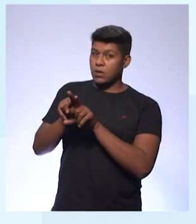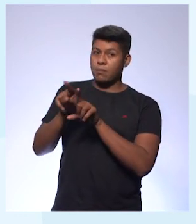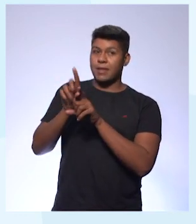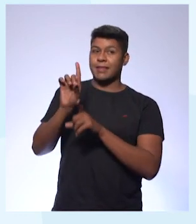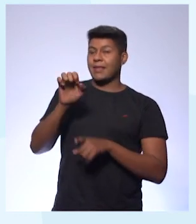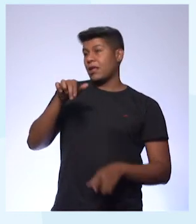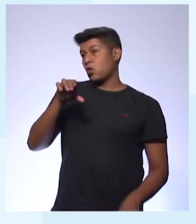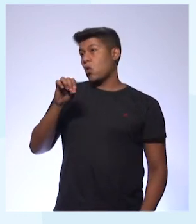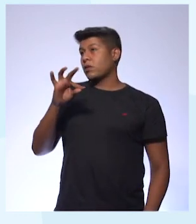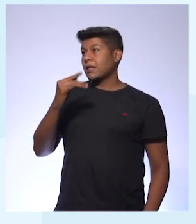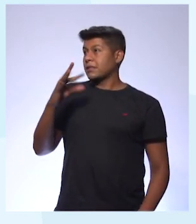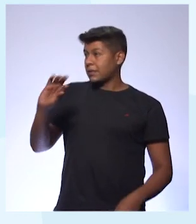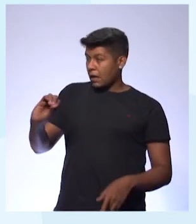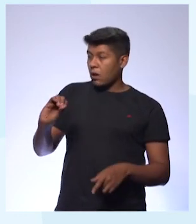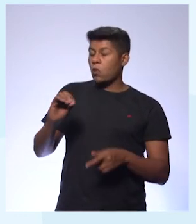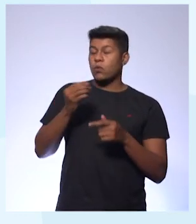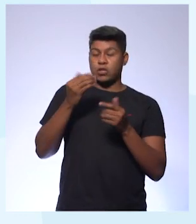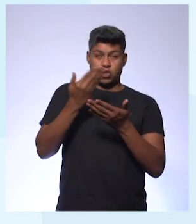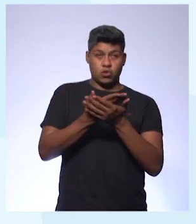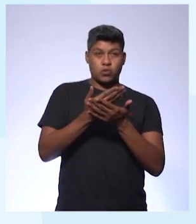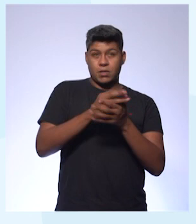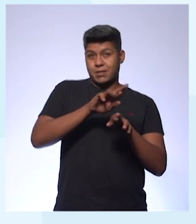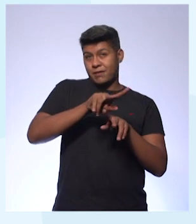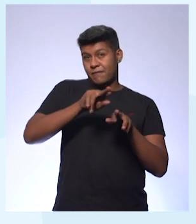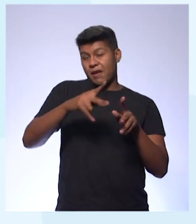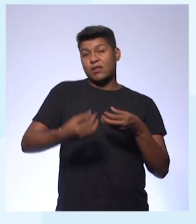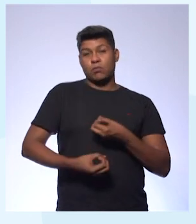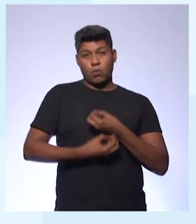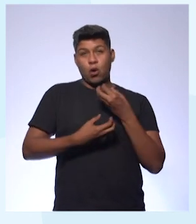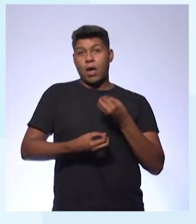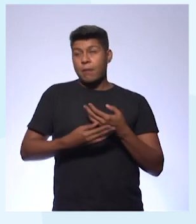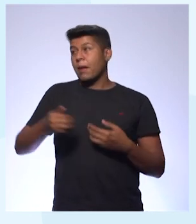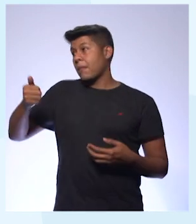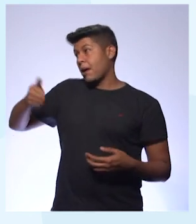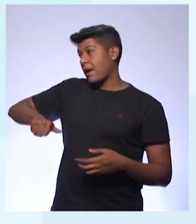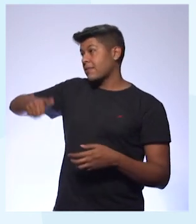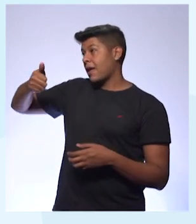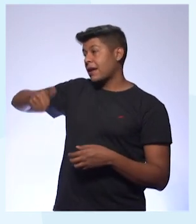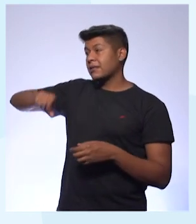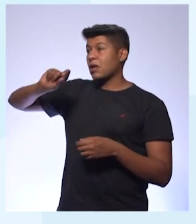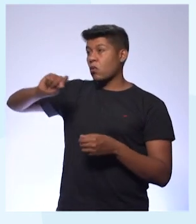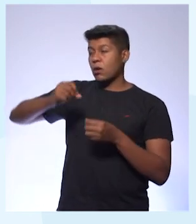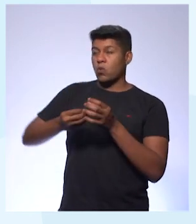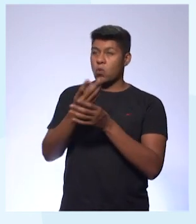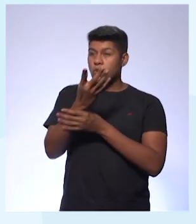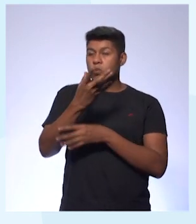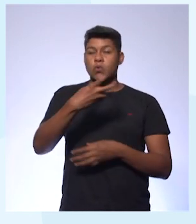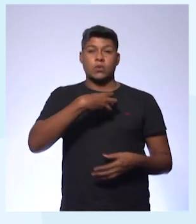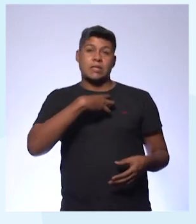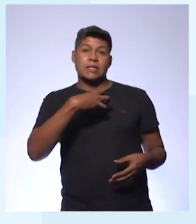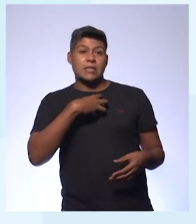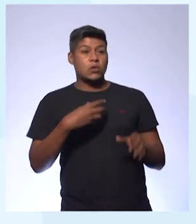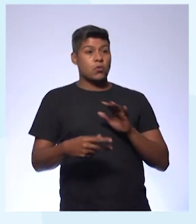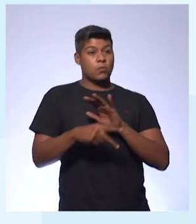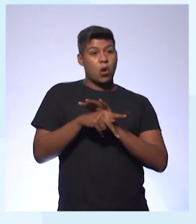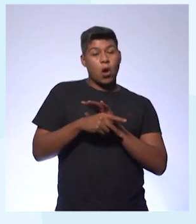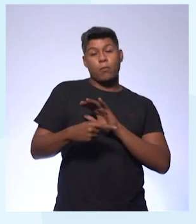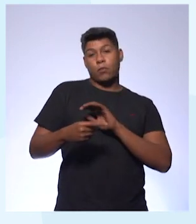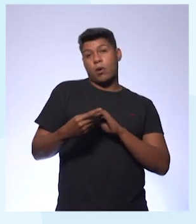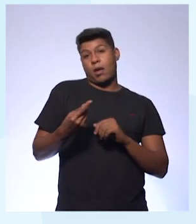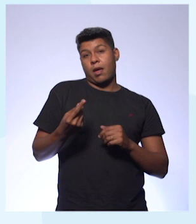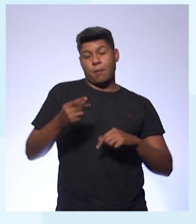denotação. Estudar diversos tipos de poema a fim de analisarmos a construção de sentido a partir